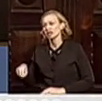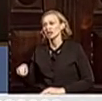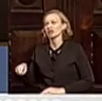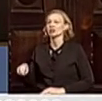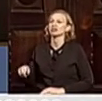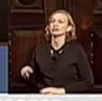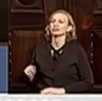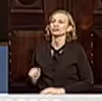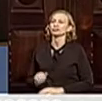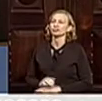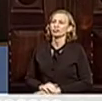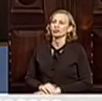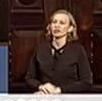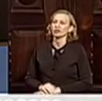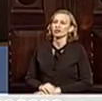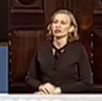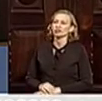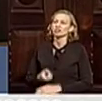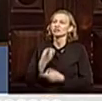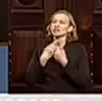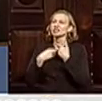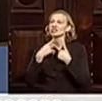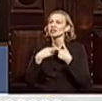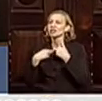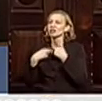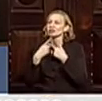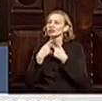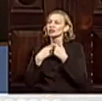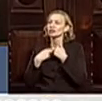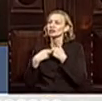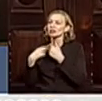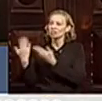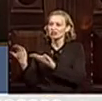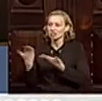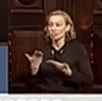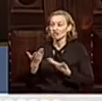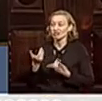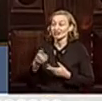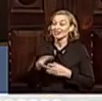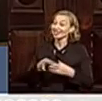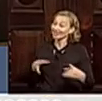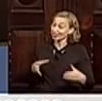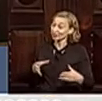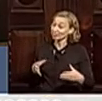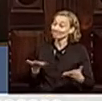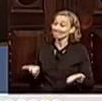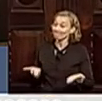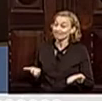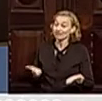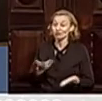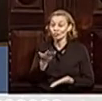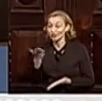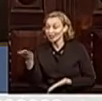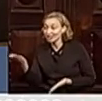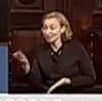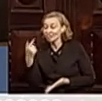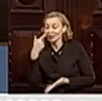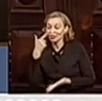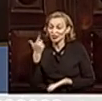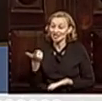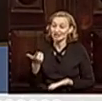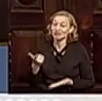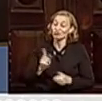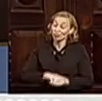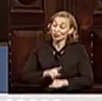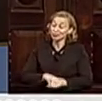Laiane. Nossa ansiedade por recebê-los era tão grande quanto a de vocês para vivenciar essa semana